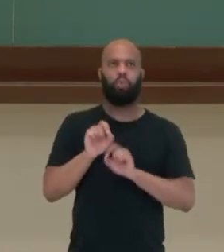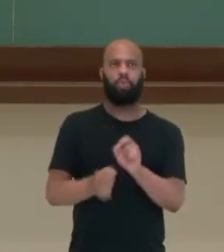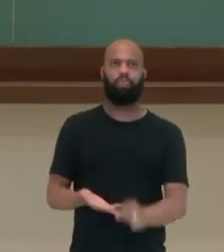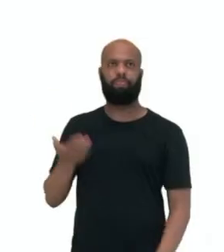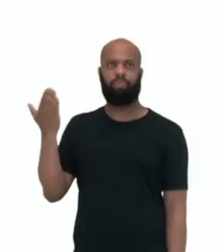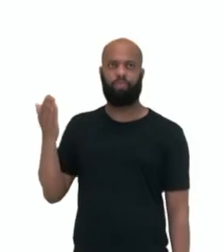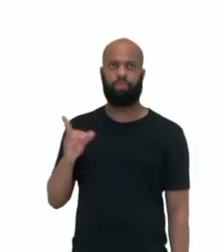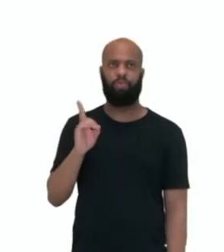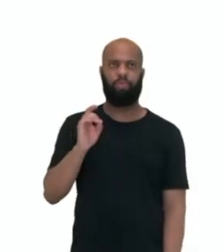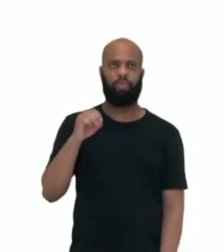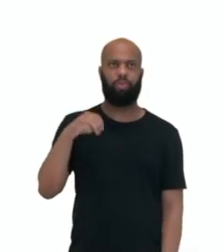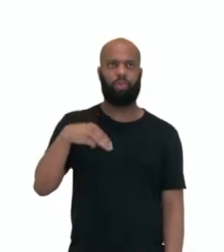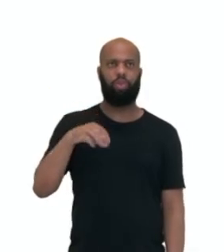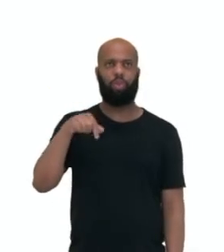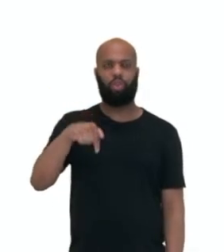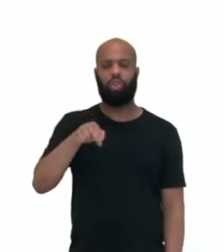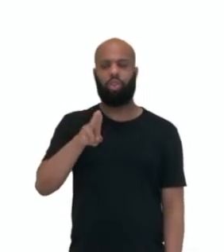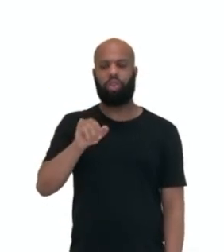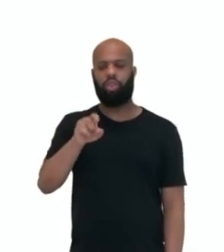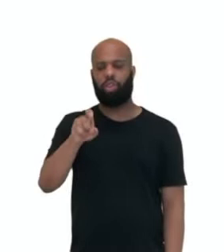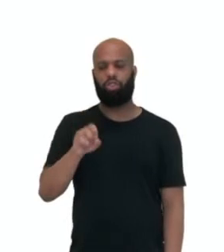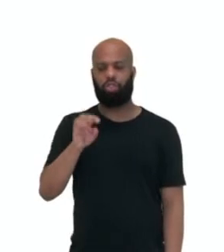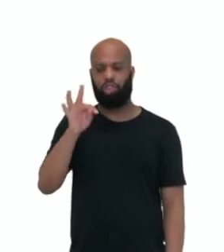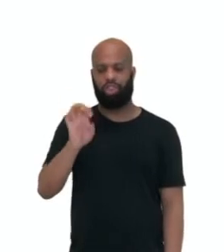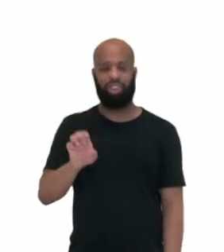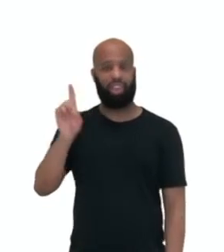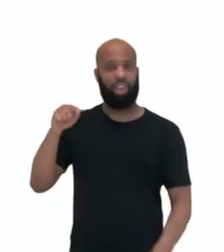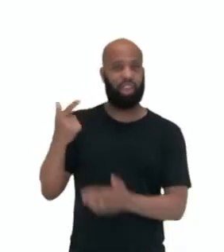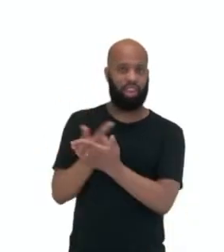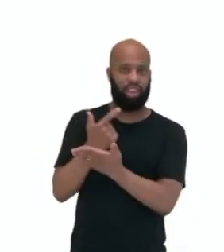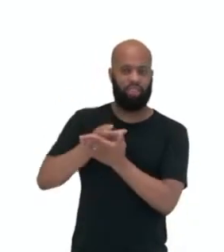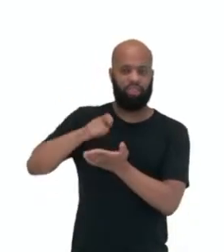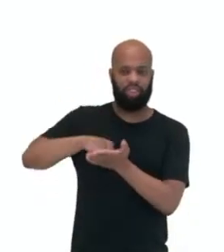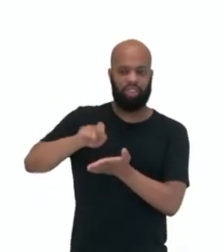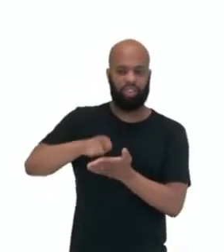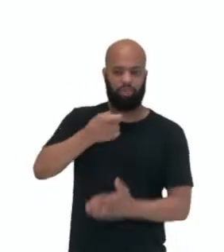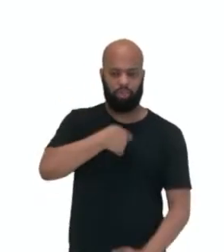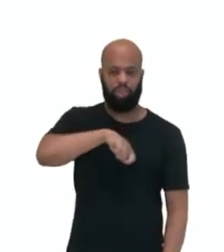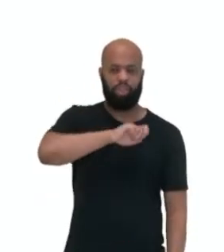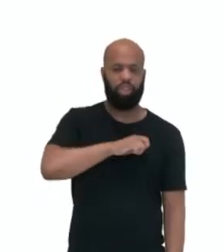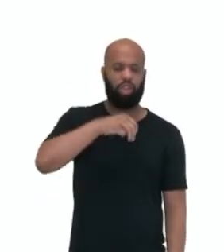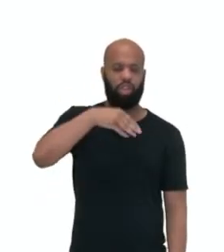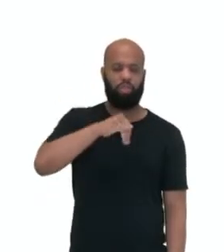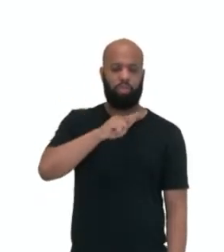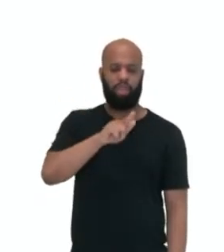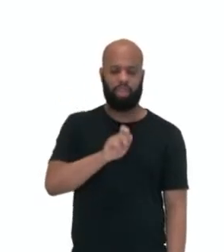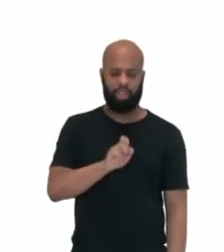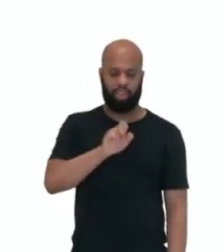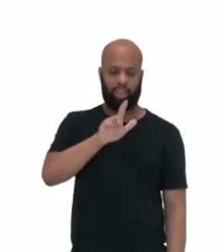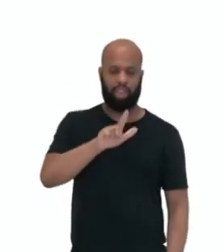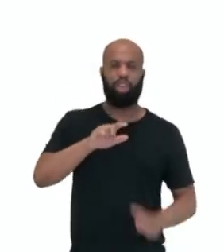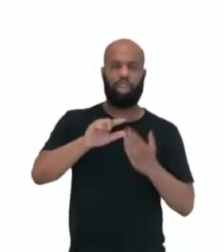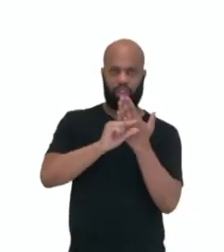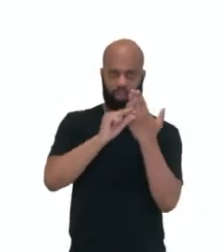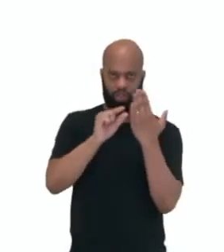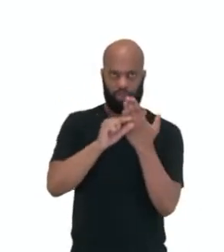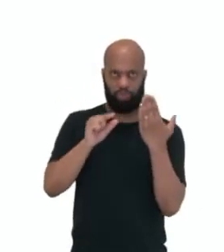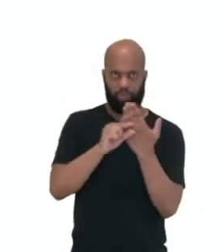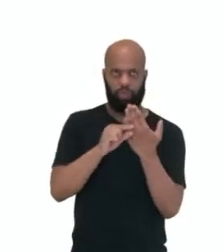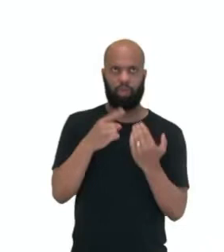Quixote. Olha lá então. Dom Quixote de la Mancha é um livro escrito pelo espanhol Miguel de Cervantes. Lá em 1547